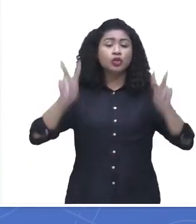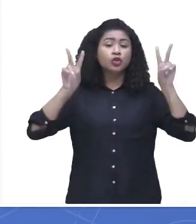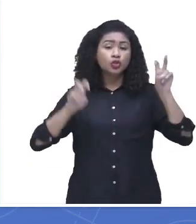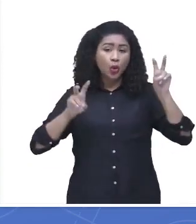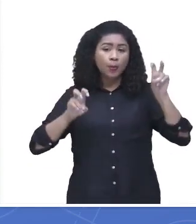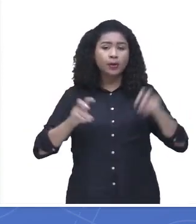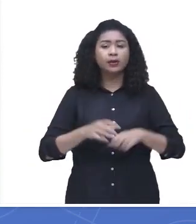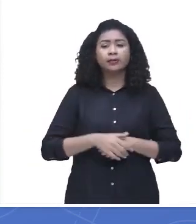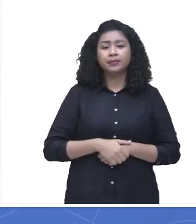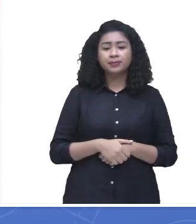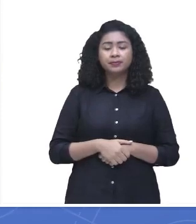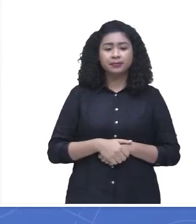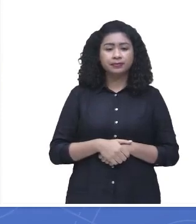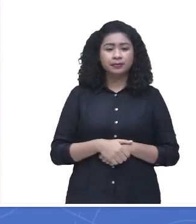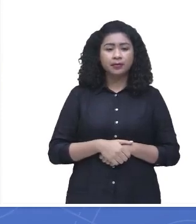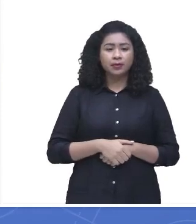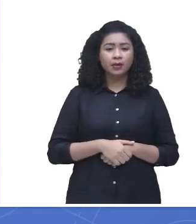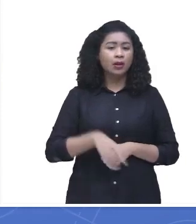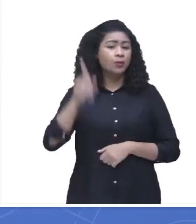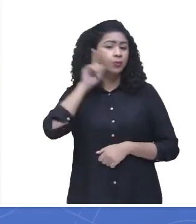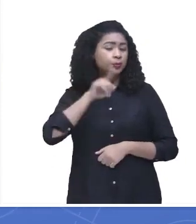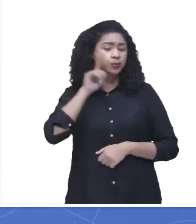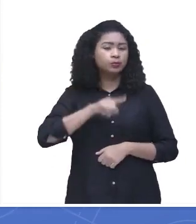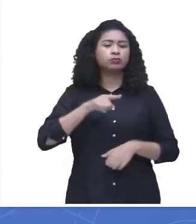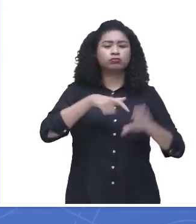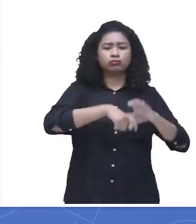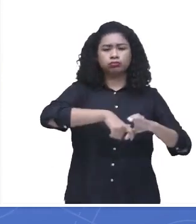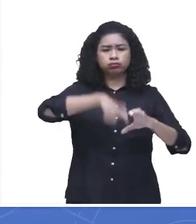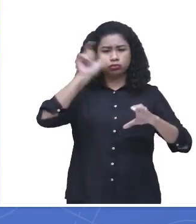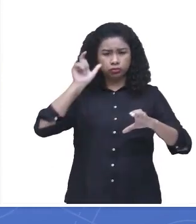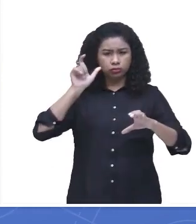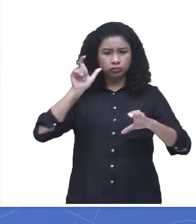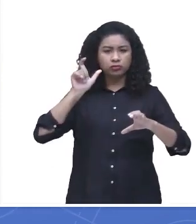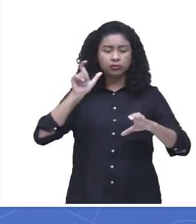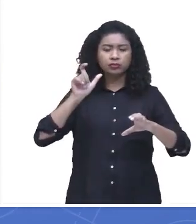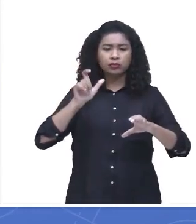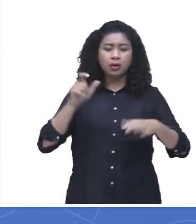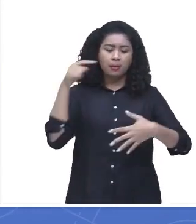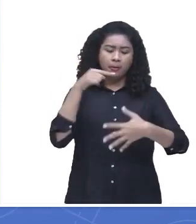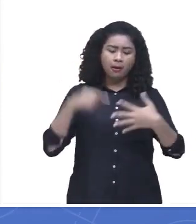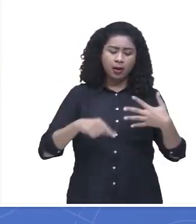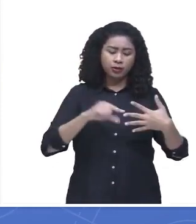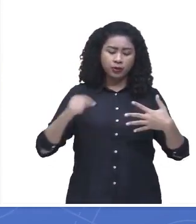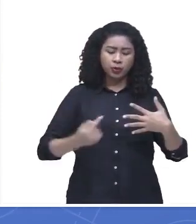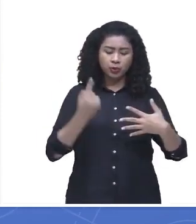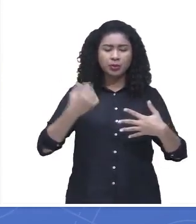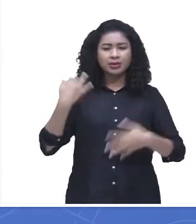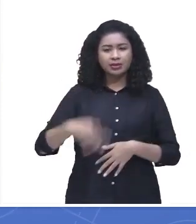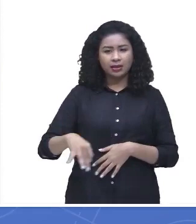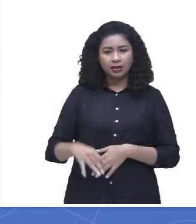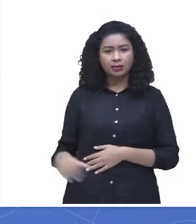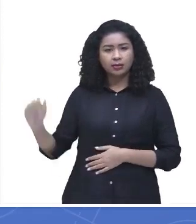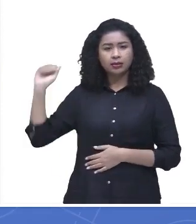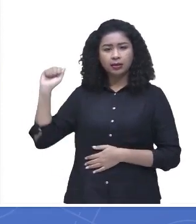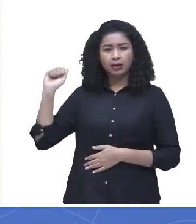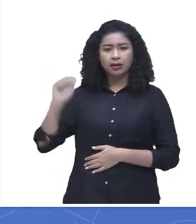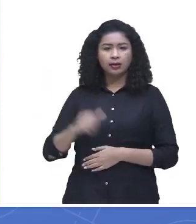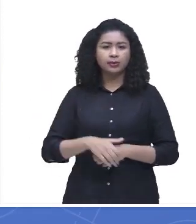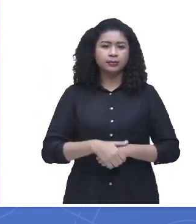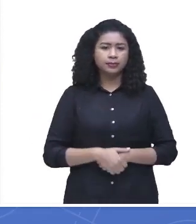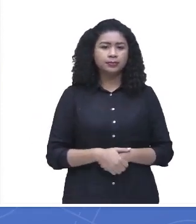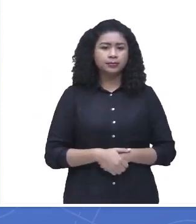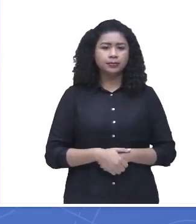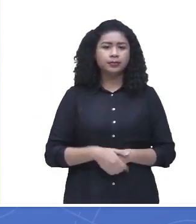independência dos Estados Unidos e da Revolução Francesa, vamos marcar a opção correta. Então, a alternativa A diz o seguinte para nós: